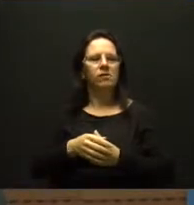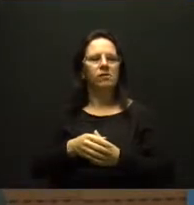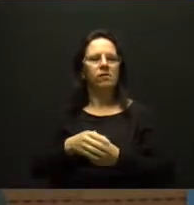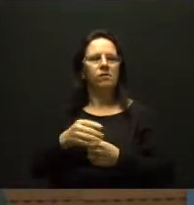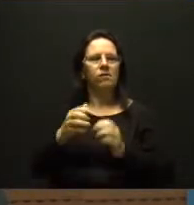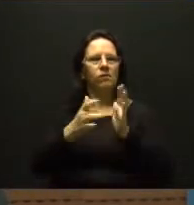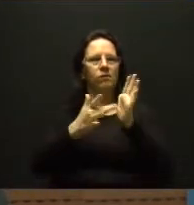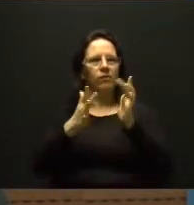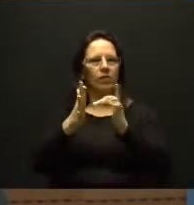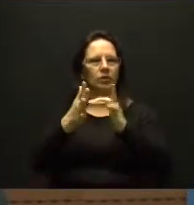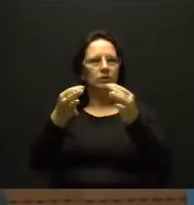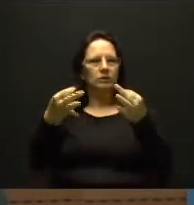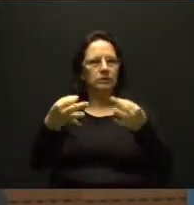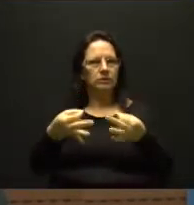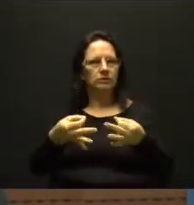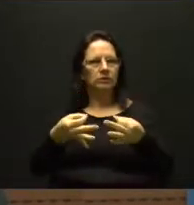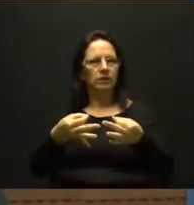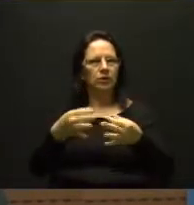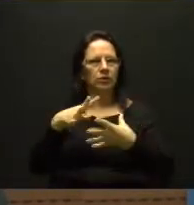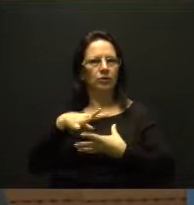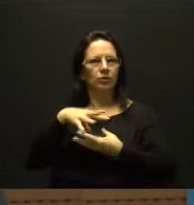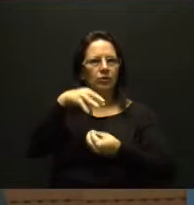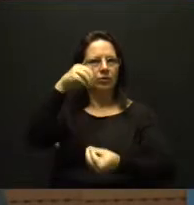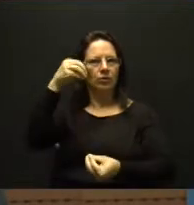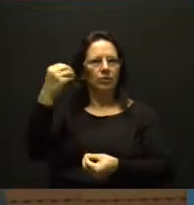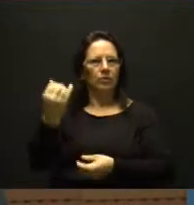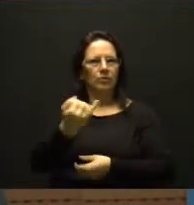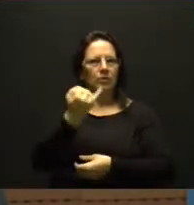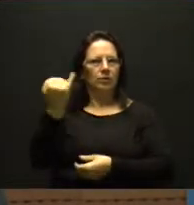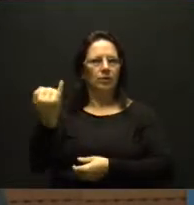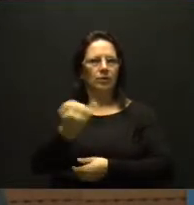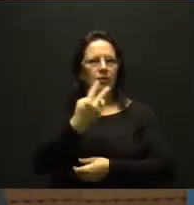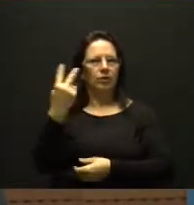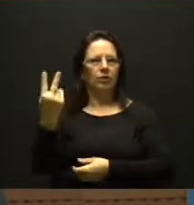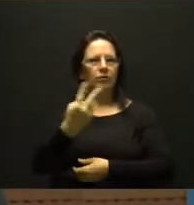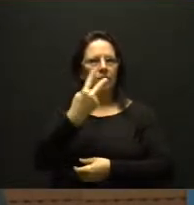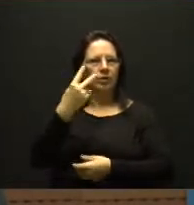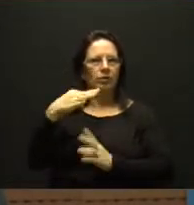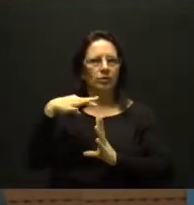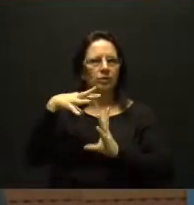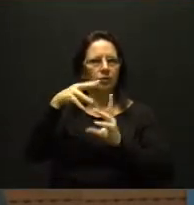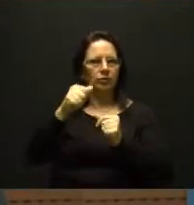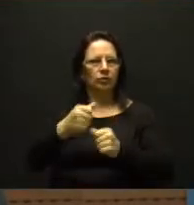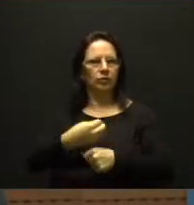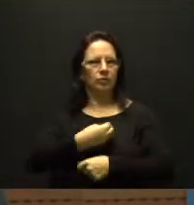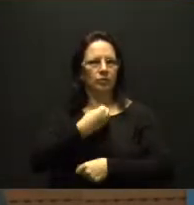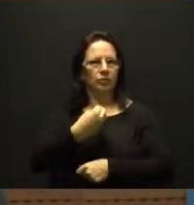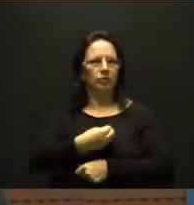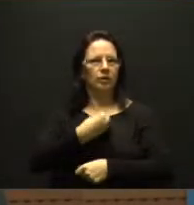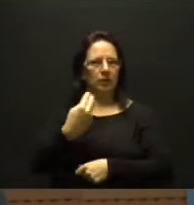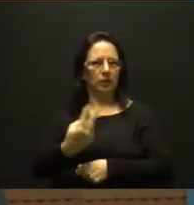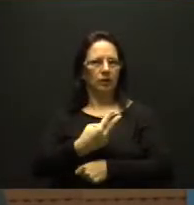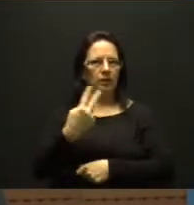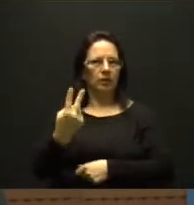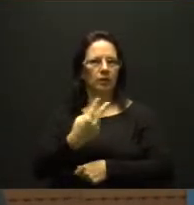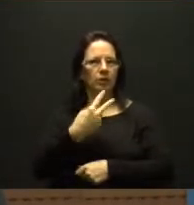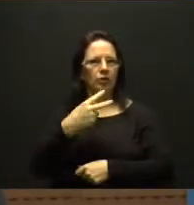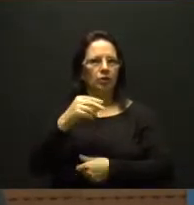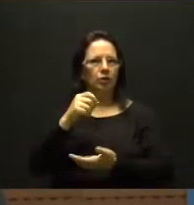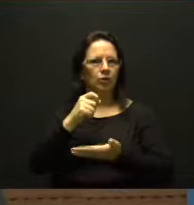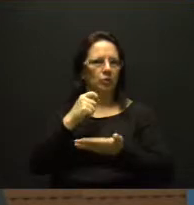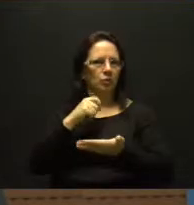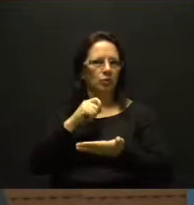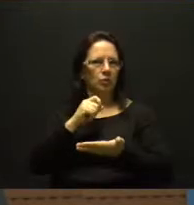afirma que uma alma tem um valor do mundo inteiro então uma alma uma vida ela tem valor ela só não pode ser